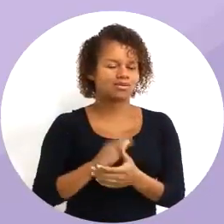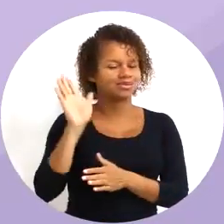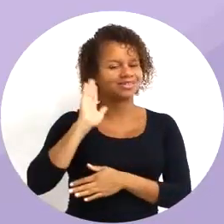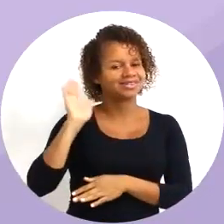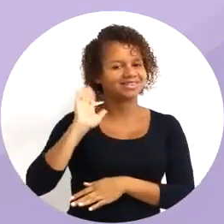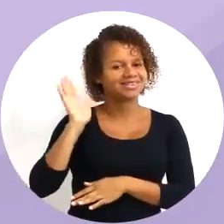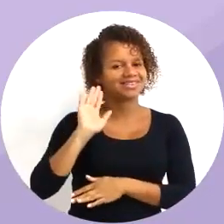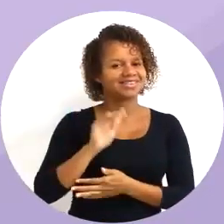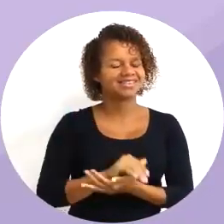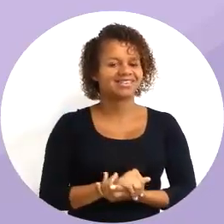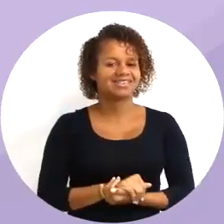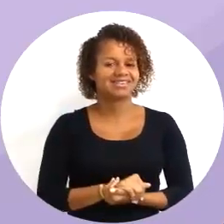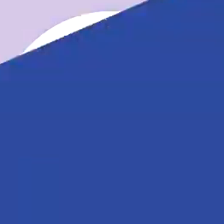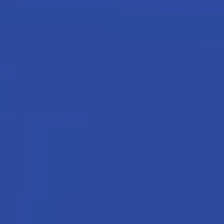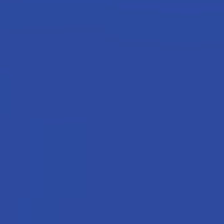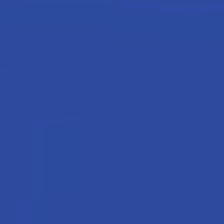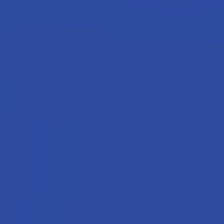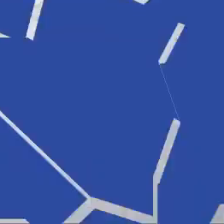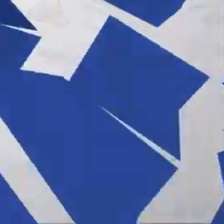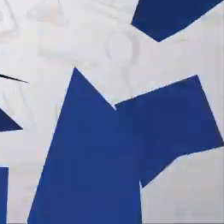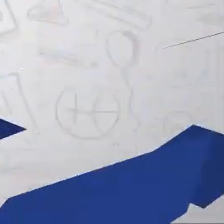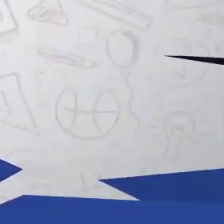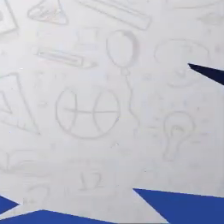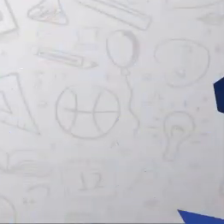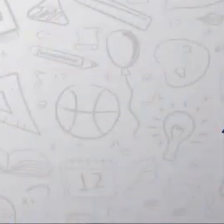seu trabalho. Até a próxima!